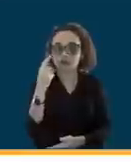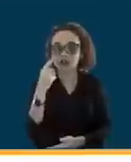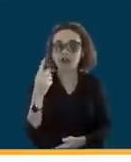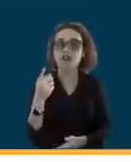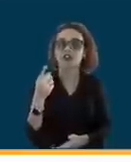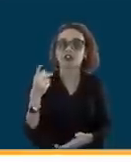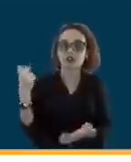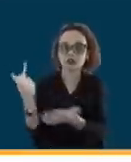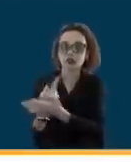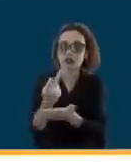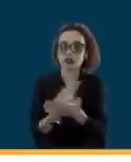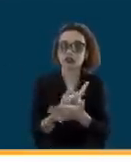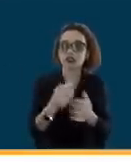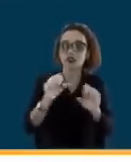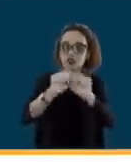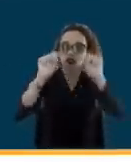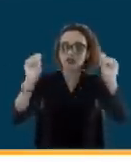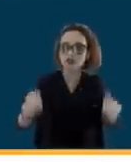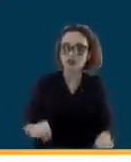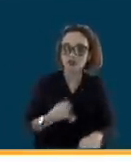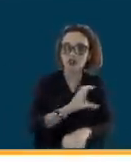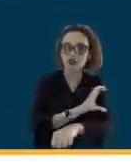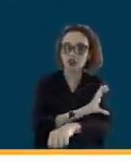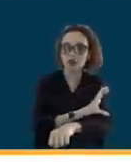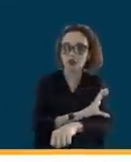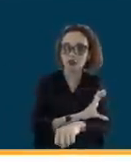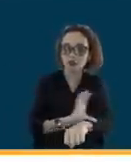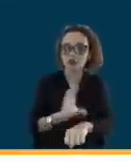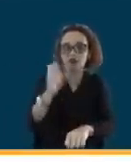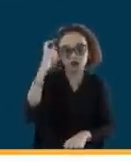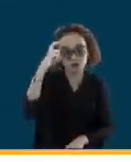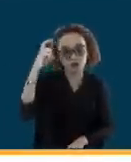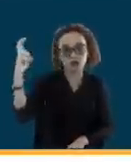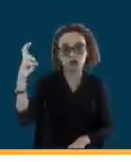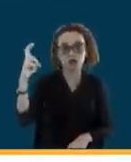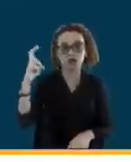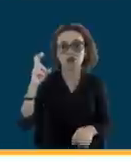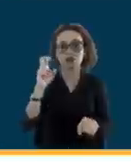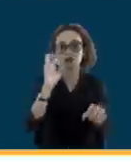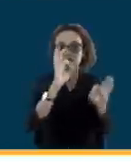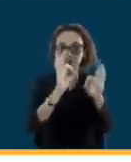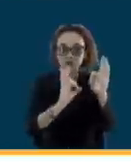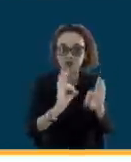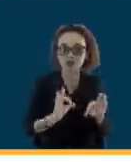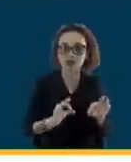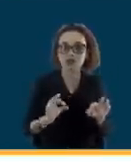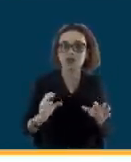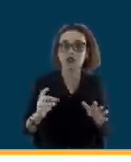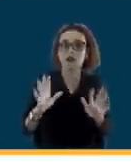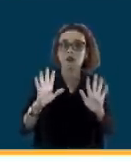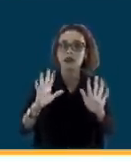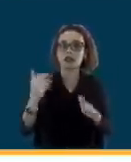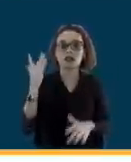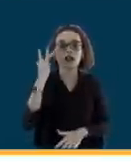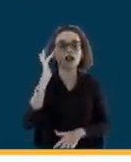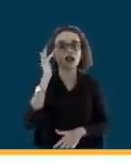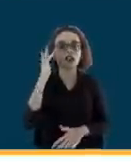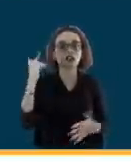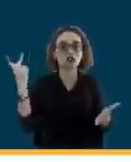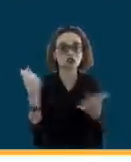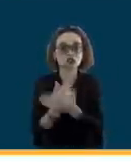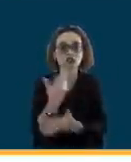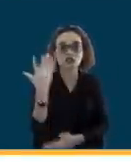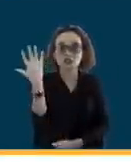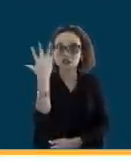o Sistema Nacional de Cultura se reestruturar. Mas o que eu acho que acontece de mais bonito nesse momento é